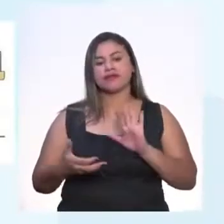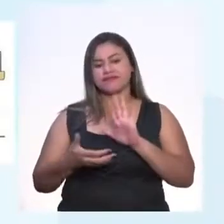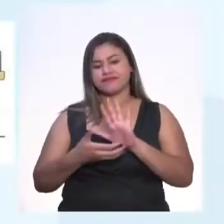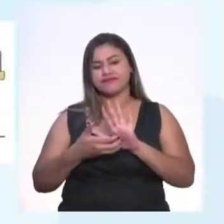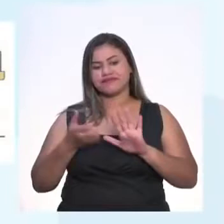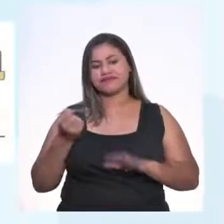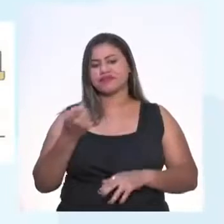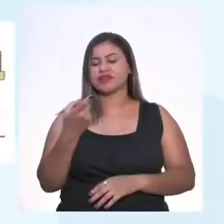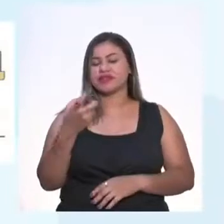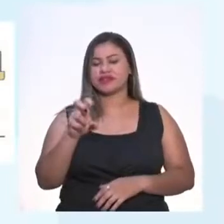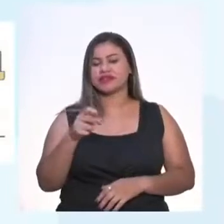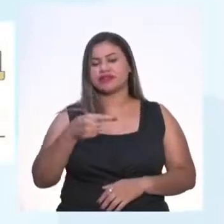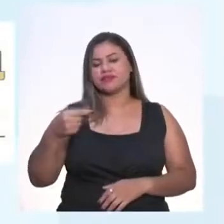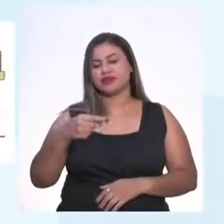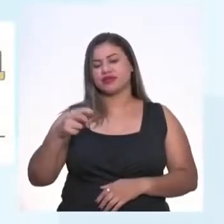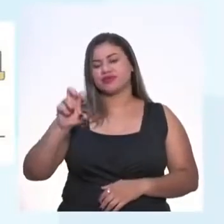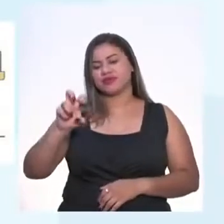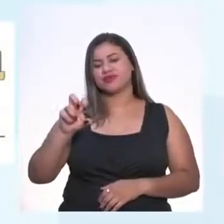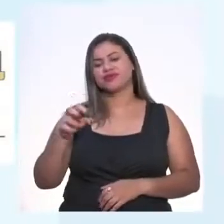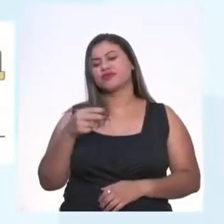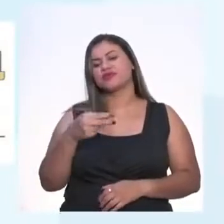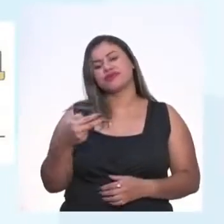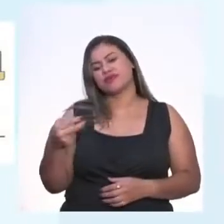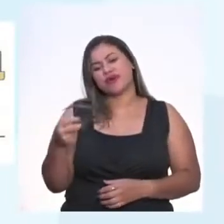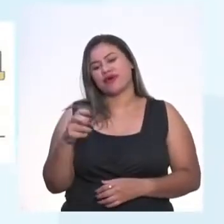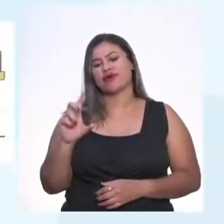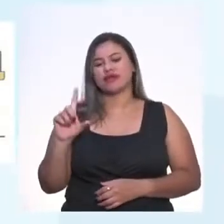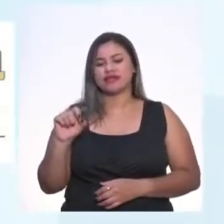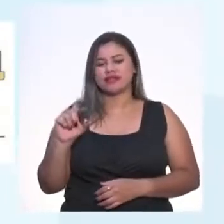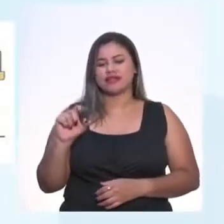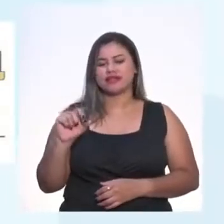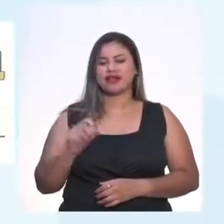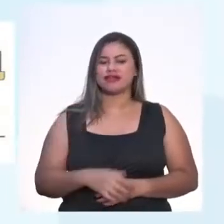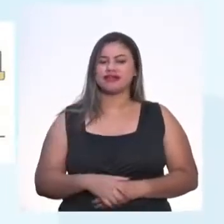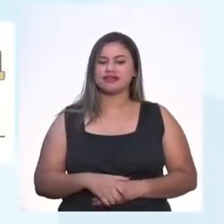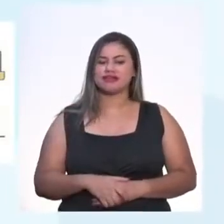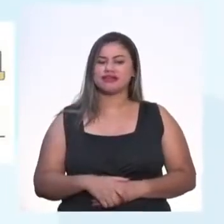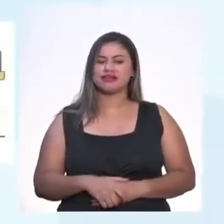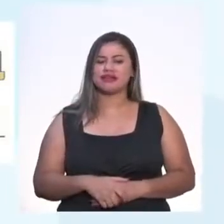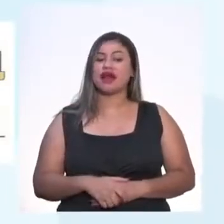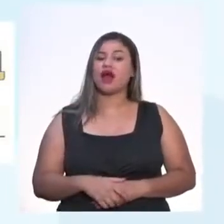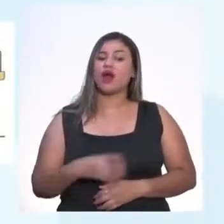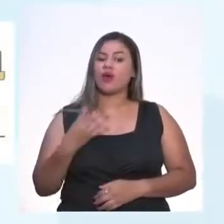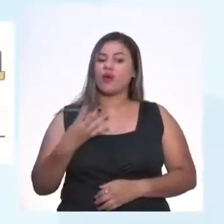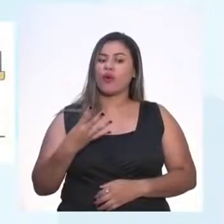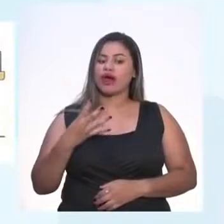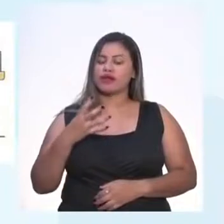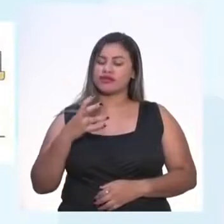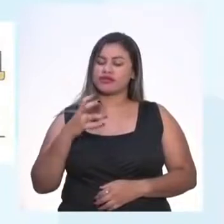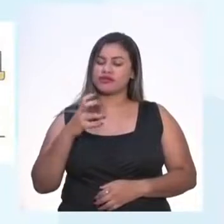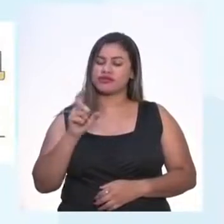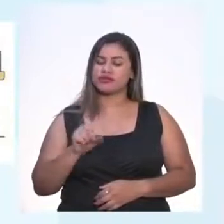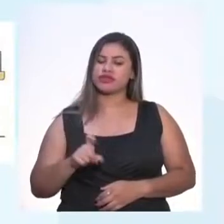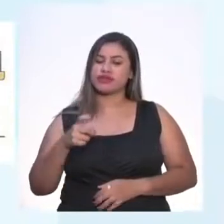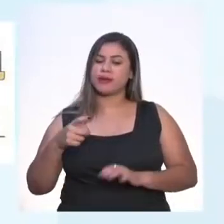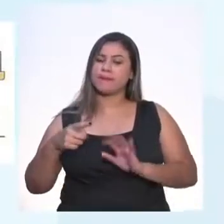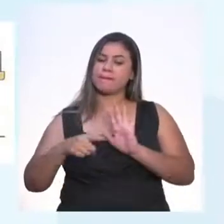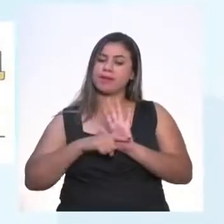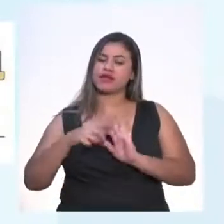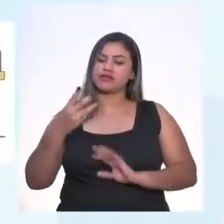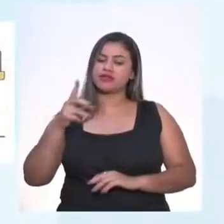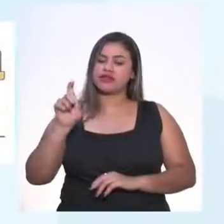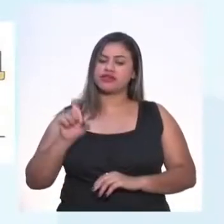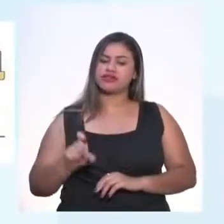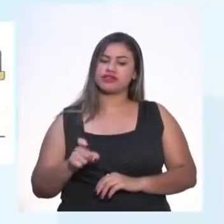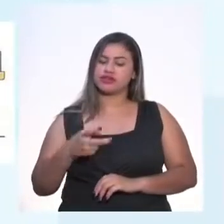né, ó, 15 menos 5 é 10, e 4, eu tenho 4x, eu devo 3x aqui, eu encontro x, eu